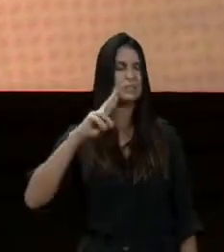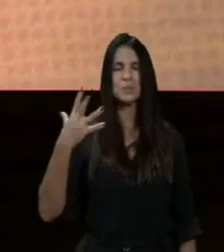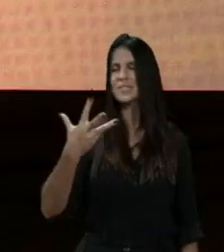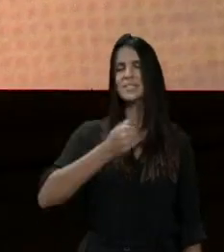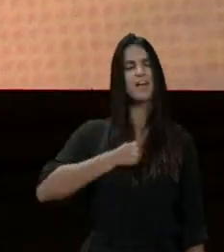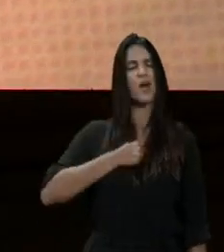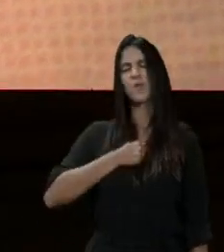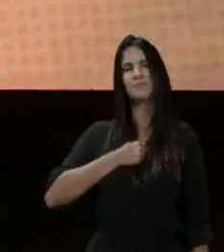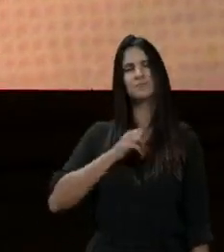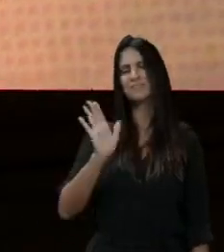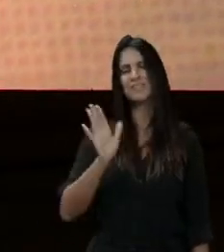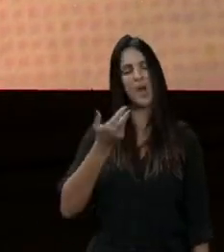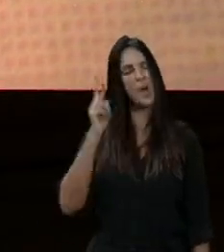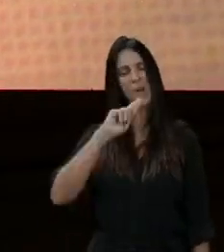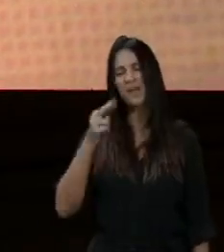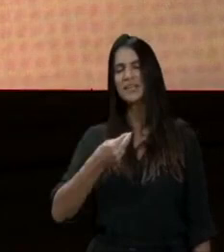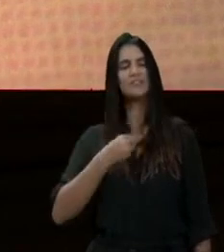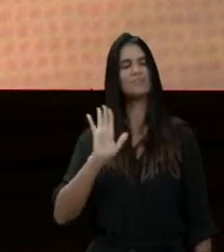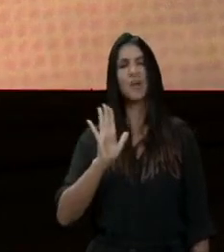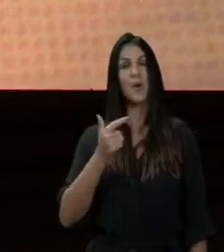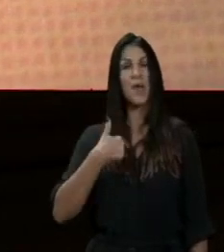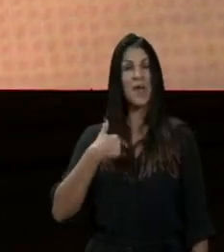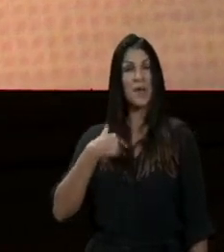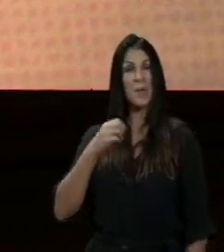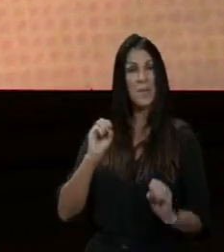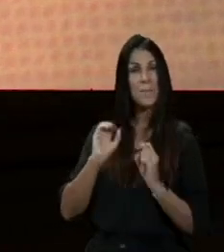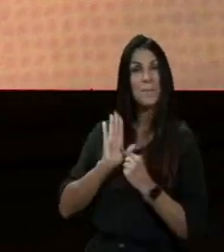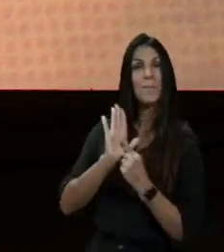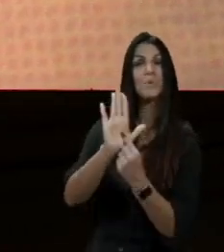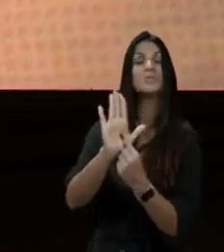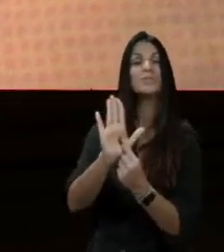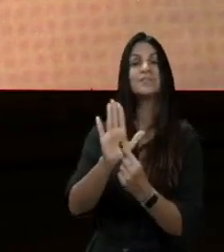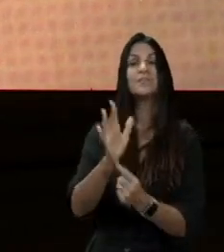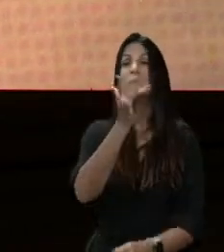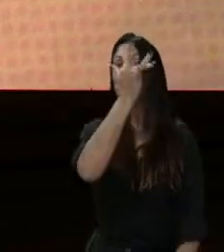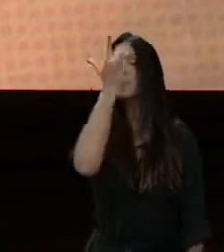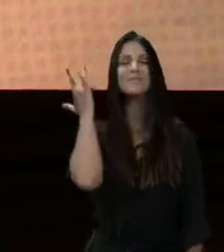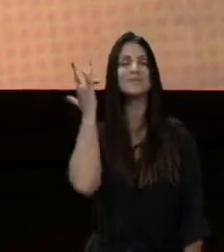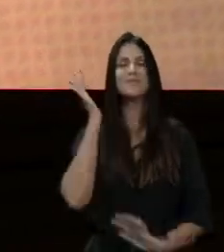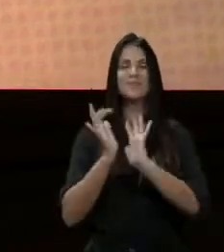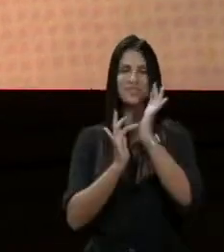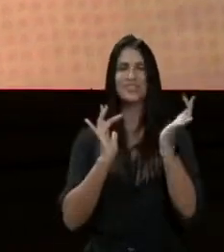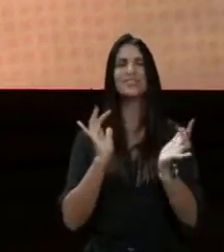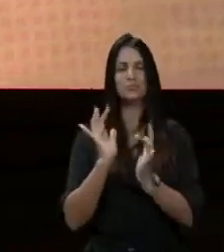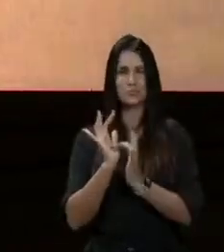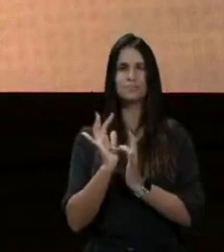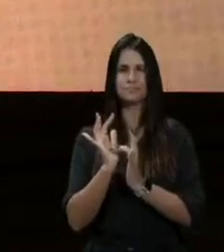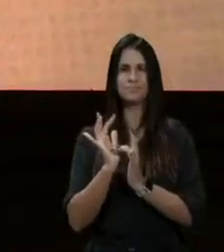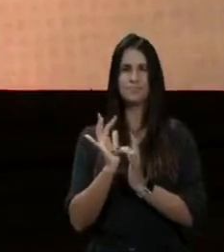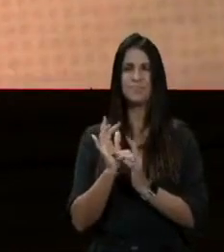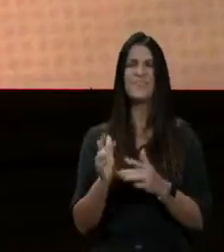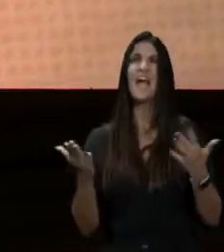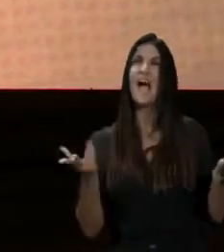e eu estou aqui pregando religião estou pregando uma pessoa e já passou eu creio monte de Jesus é que você faz por